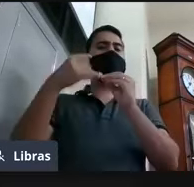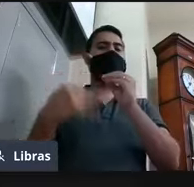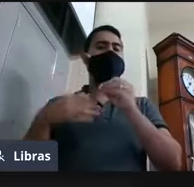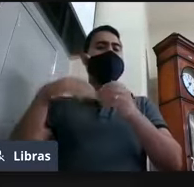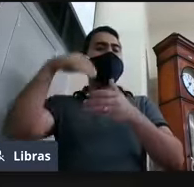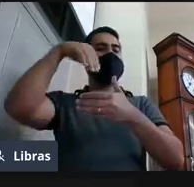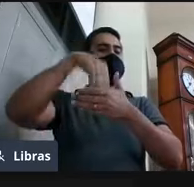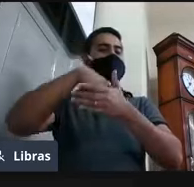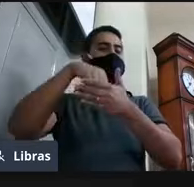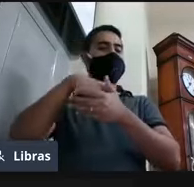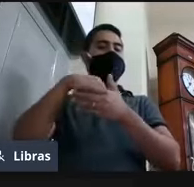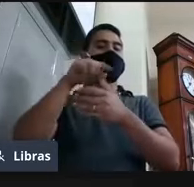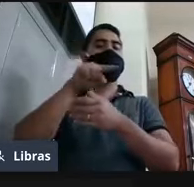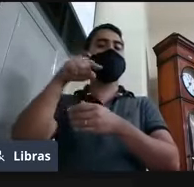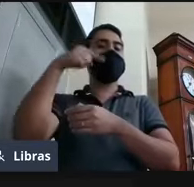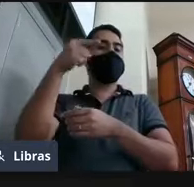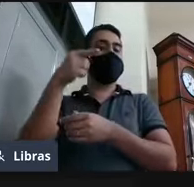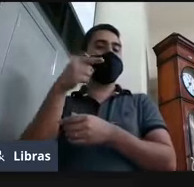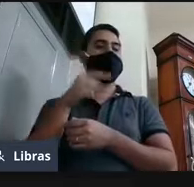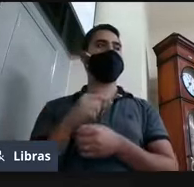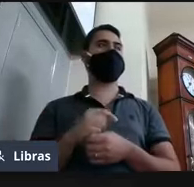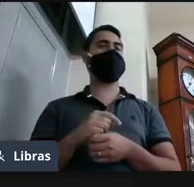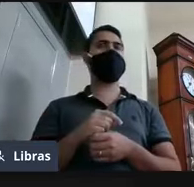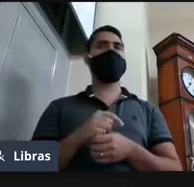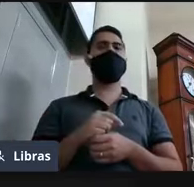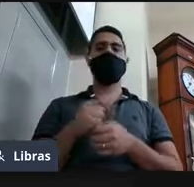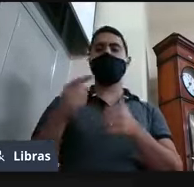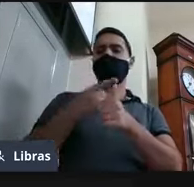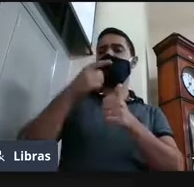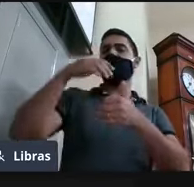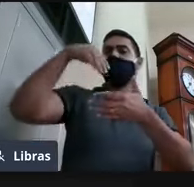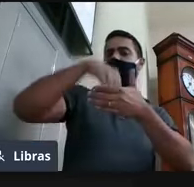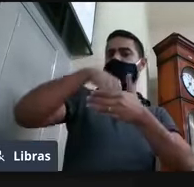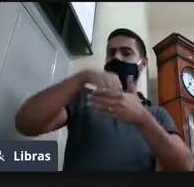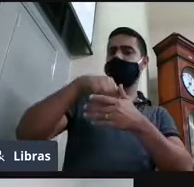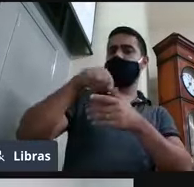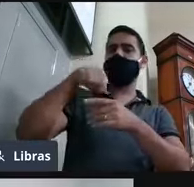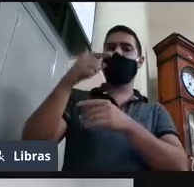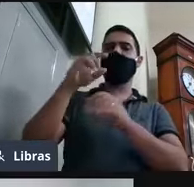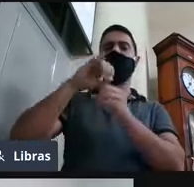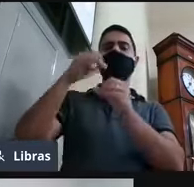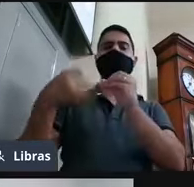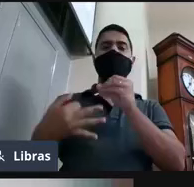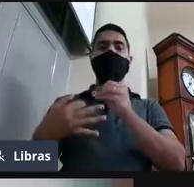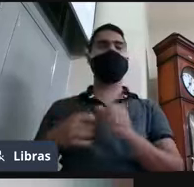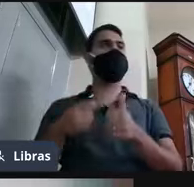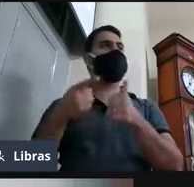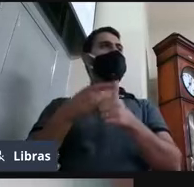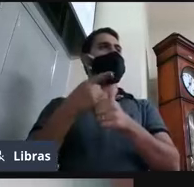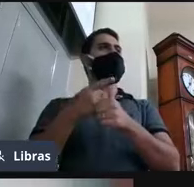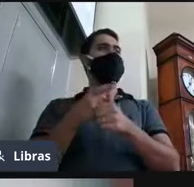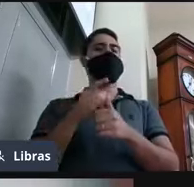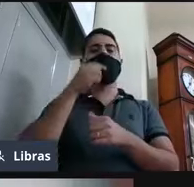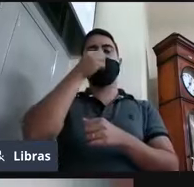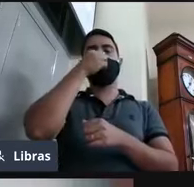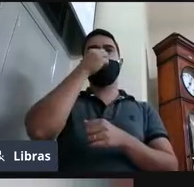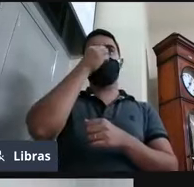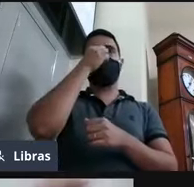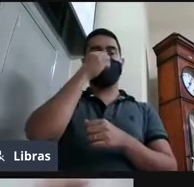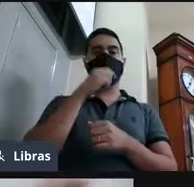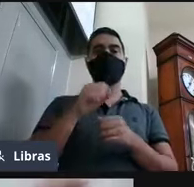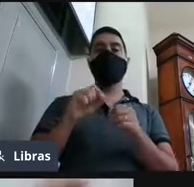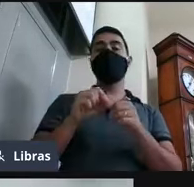voto será na mesma ordem pós-votação. Primeiro, o vereador já